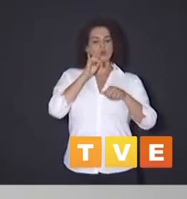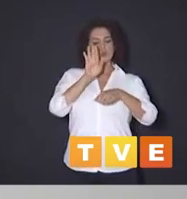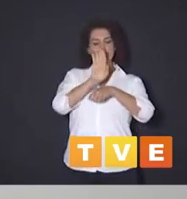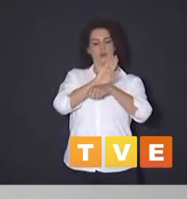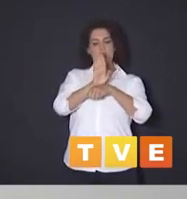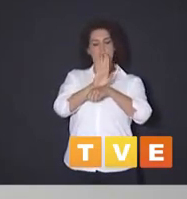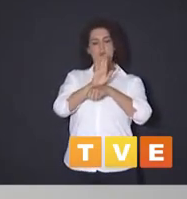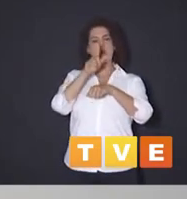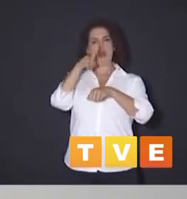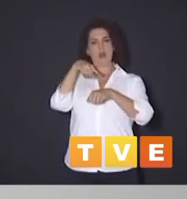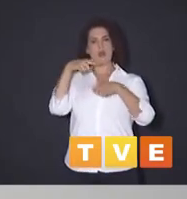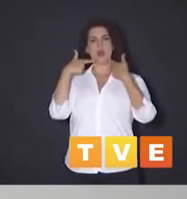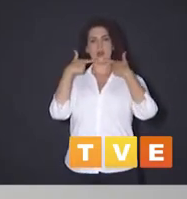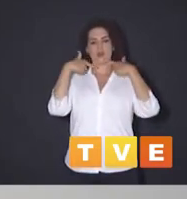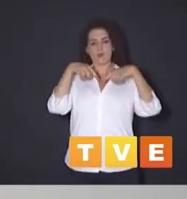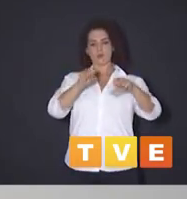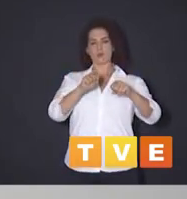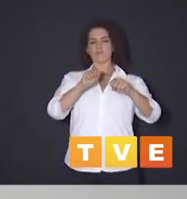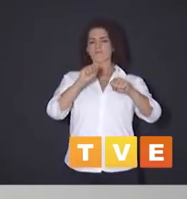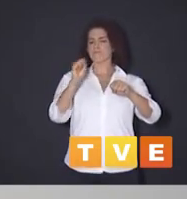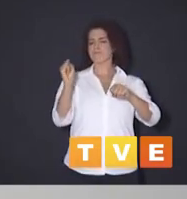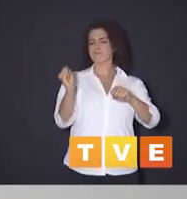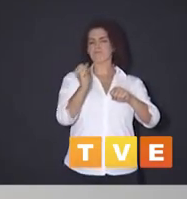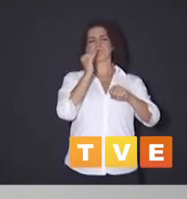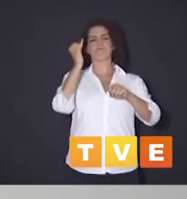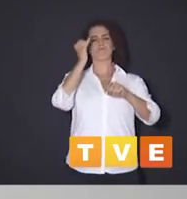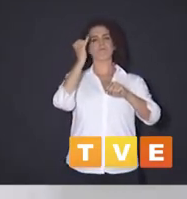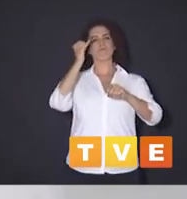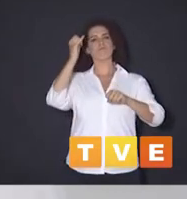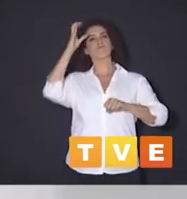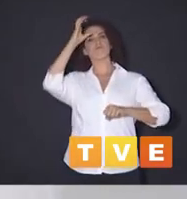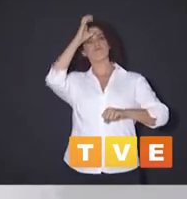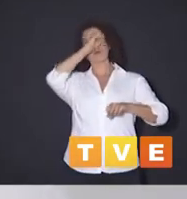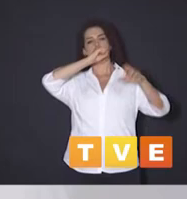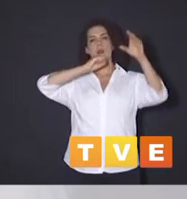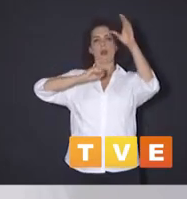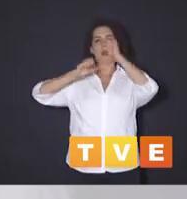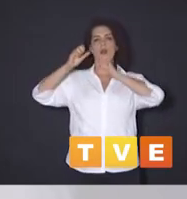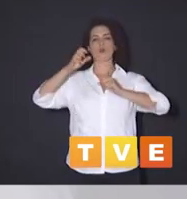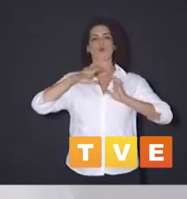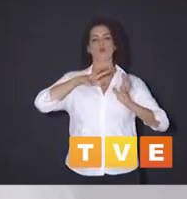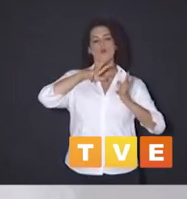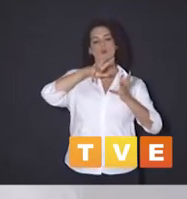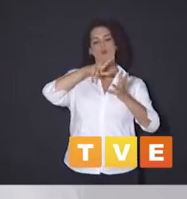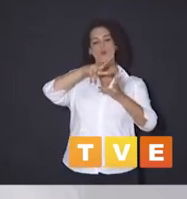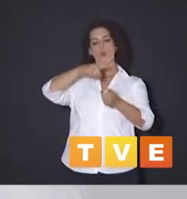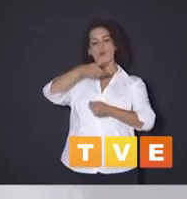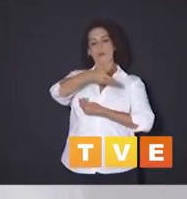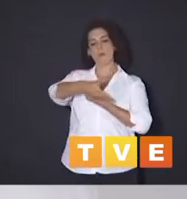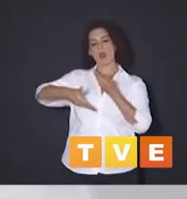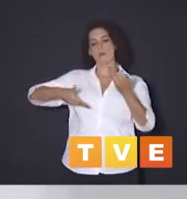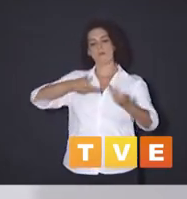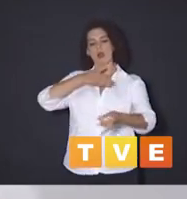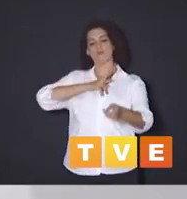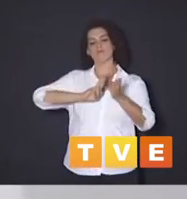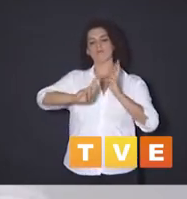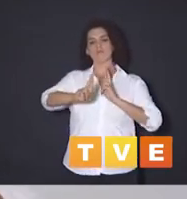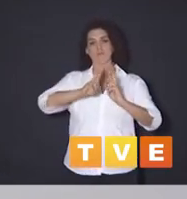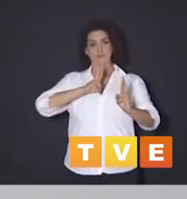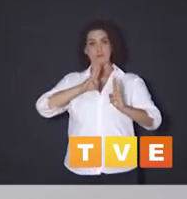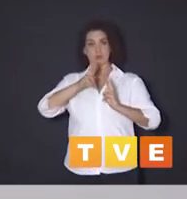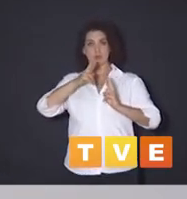fundamental para a gente aprender o mundo e suas múltiplas dimensões relações há um